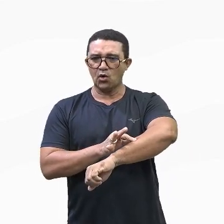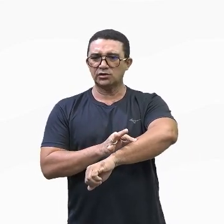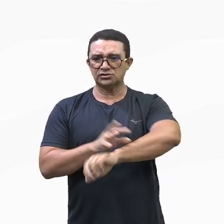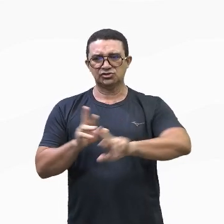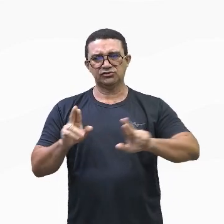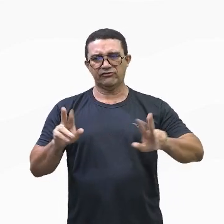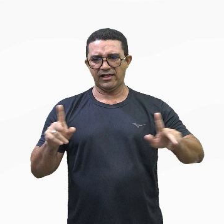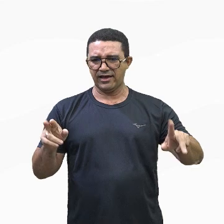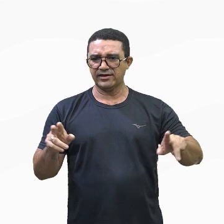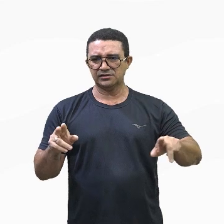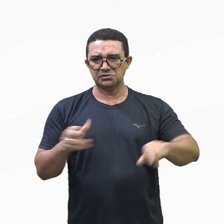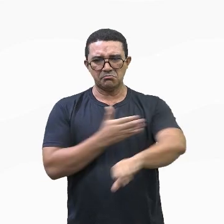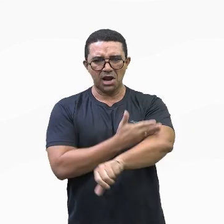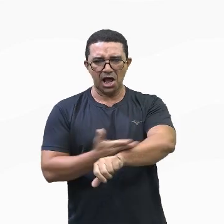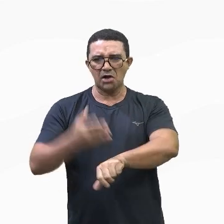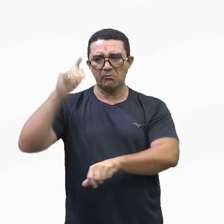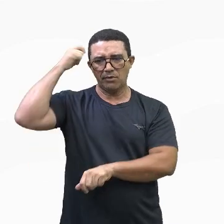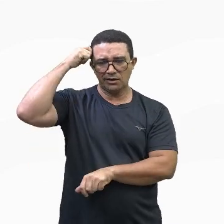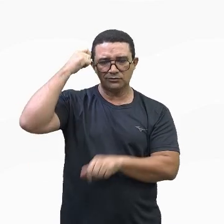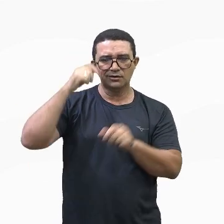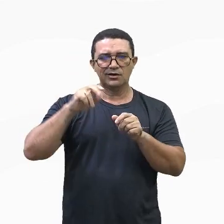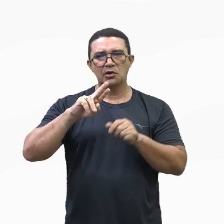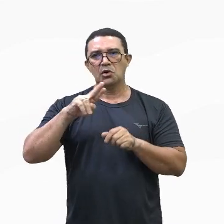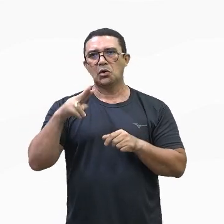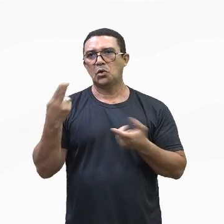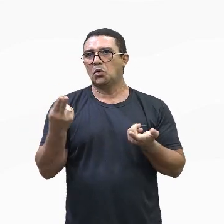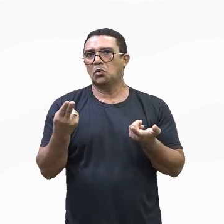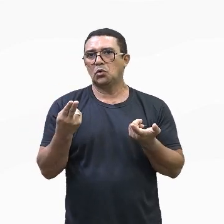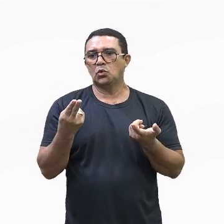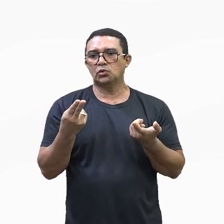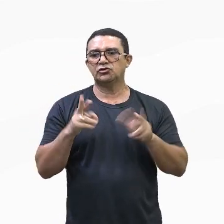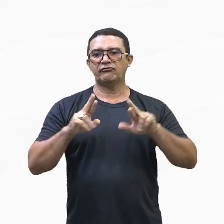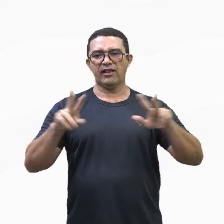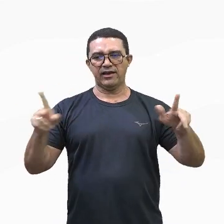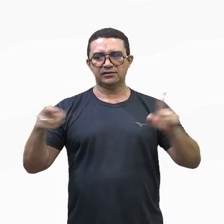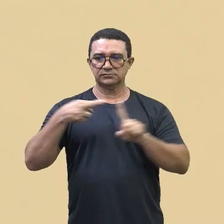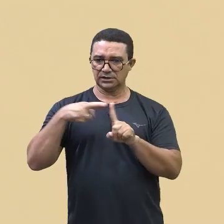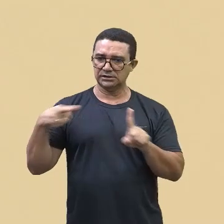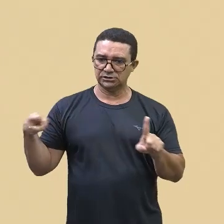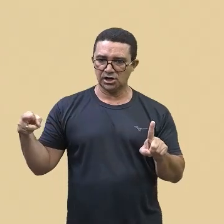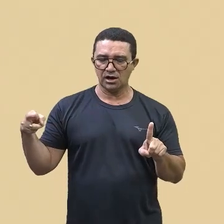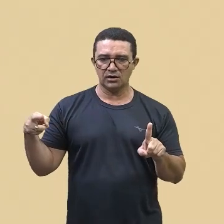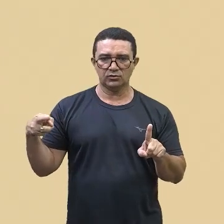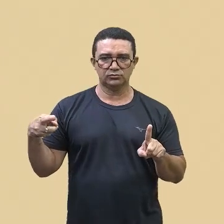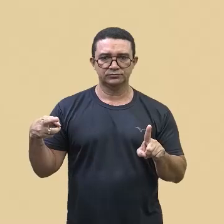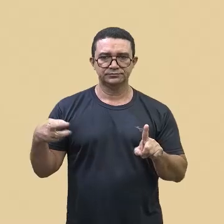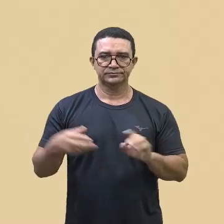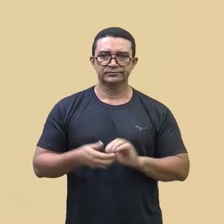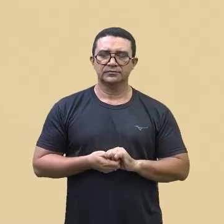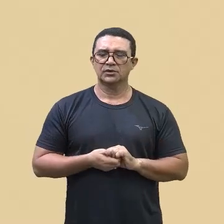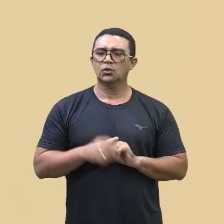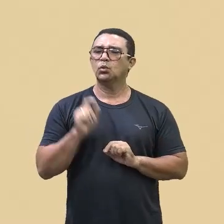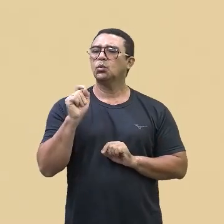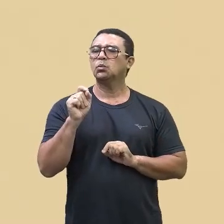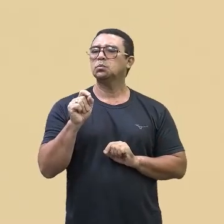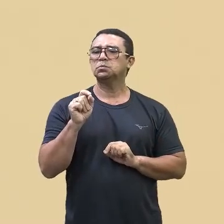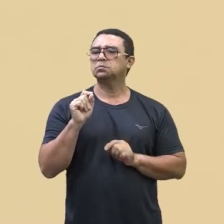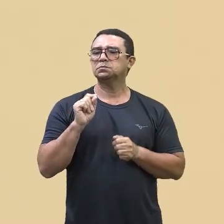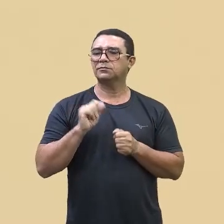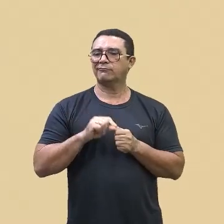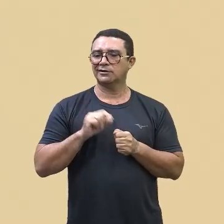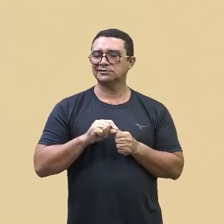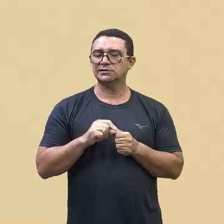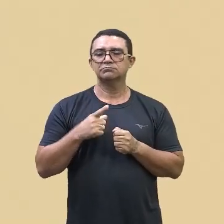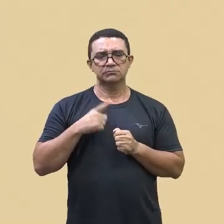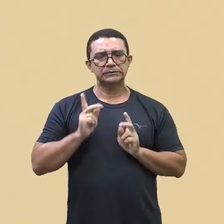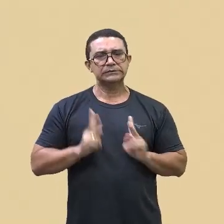não pertencendo ao mesmo grupo religioso, né? Credo religioso que eu, o que fazer para